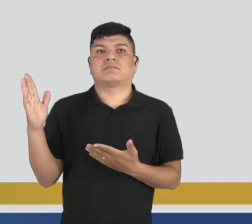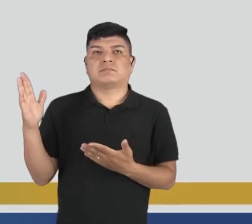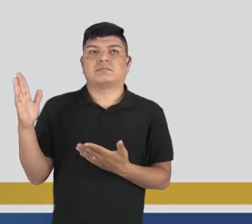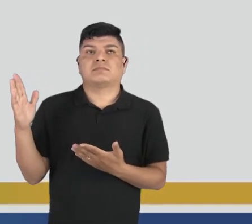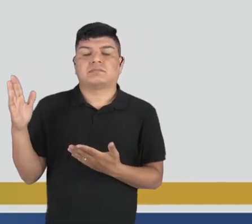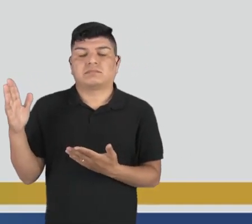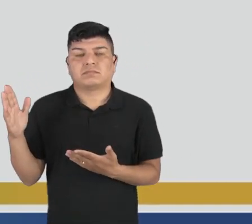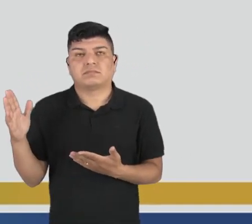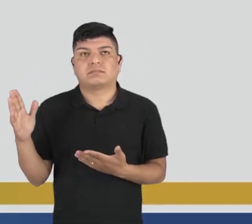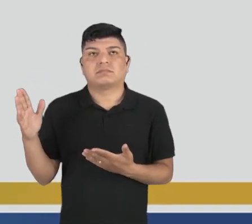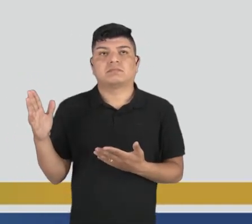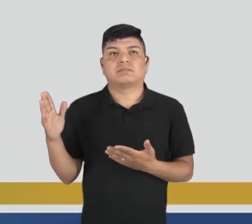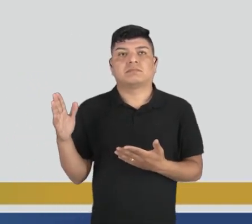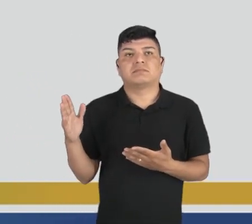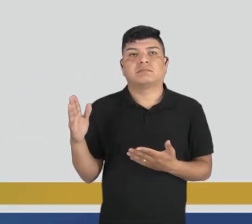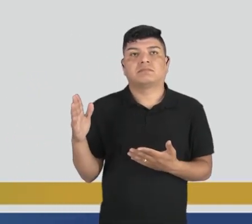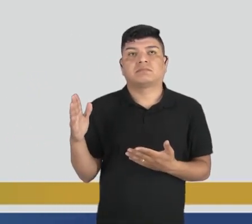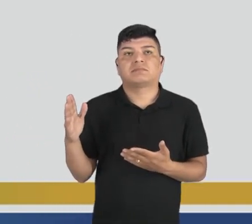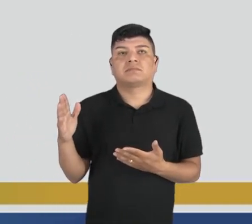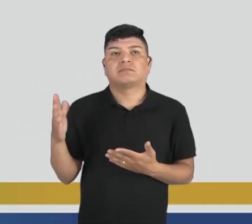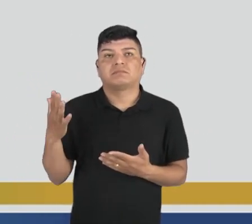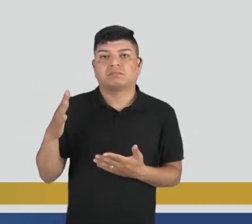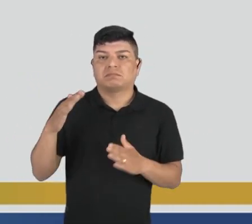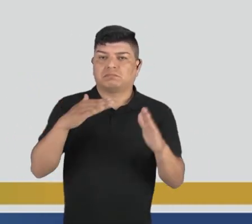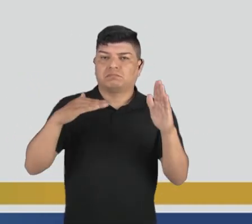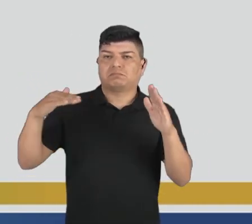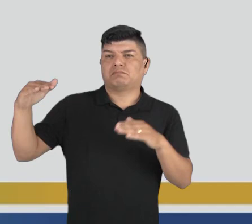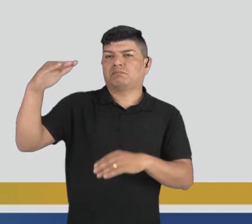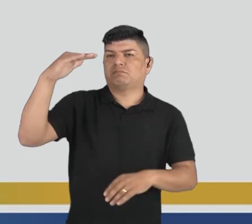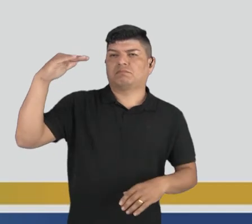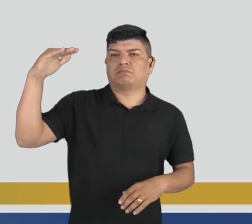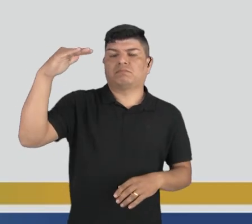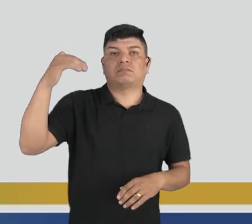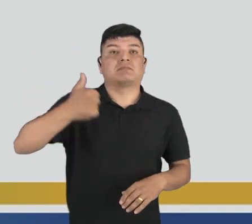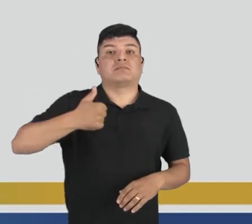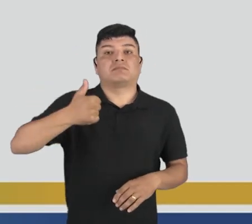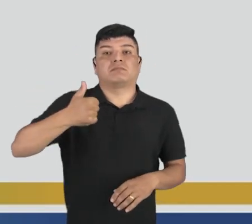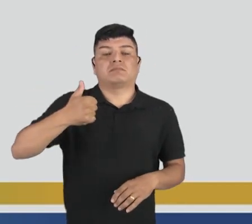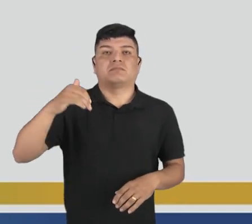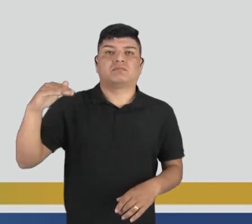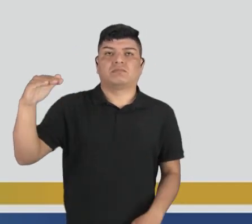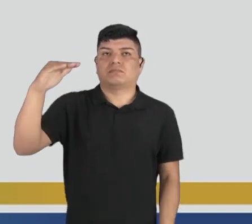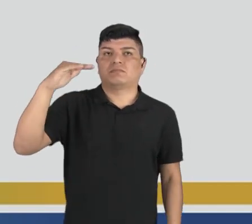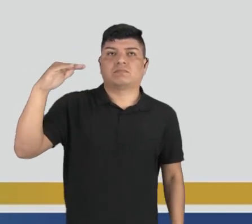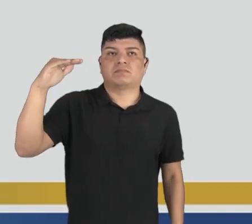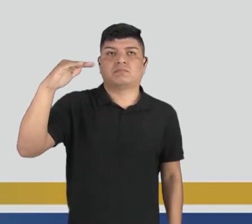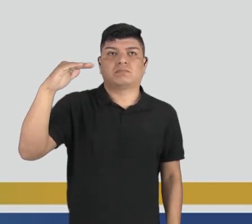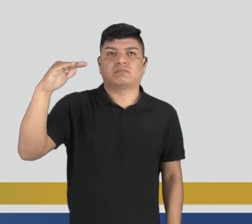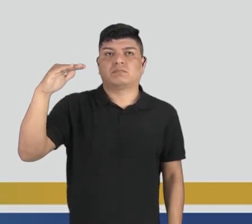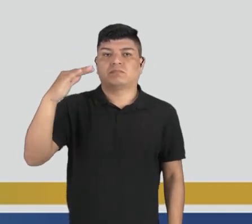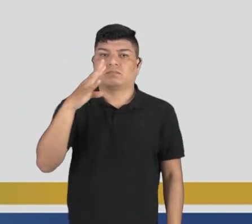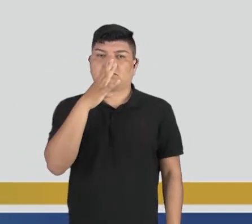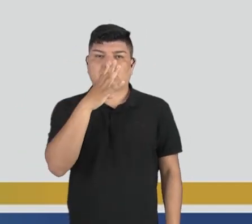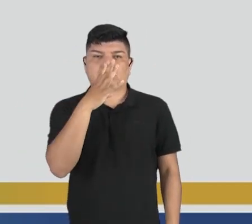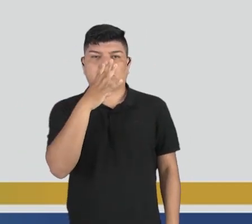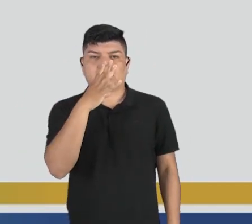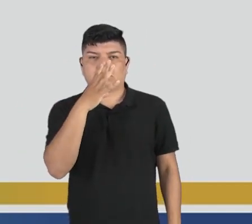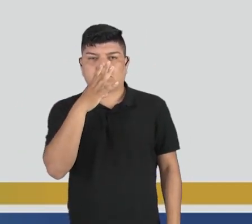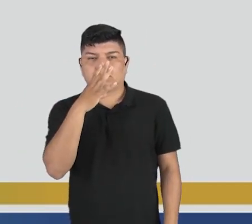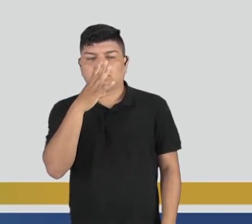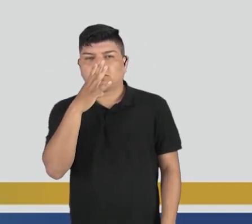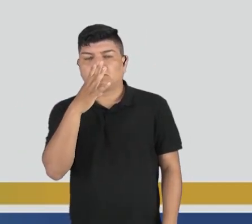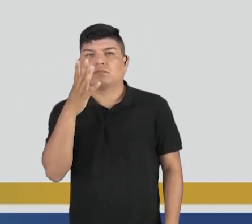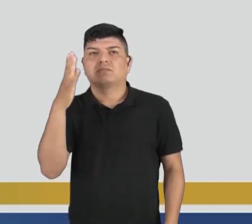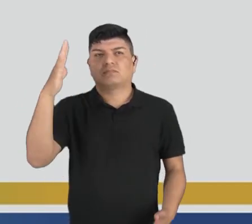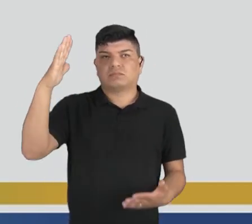de Papel, né, tá ali no top rank, né, em primeiro lugar ali, com a questão do acesso,